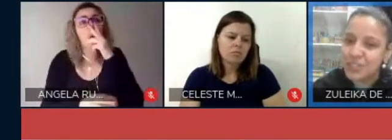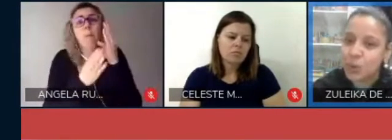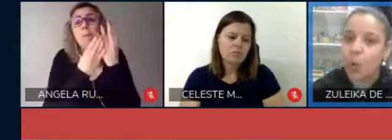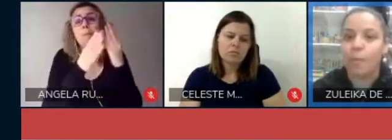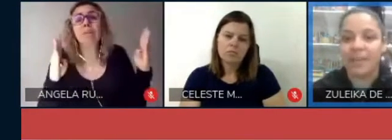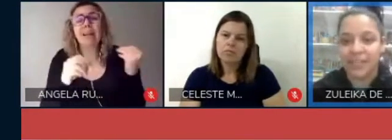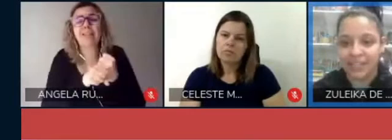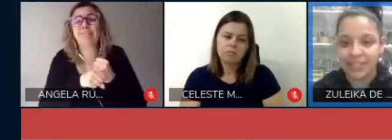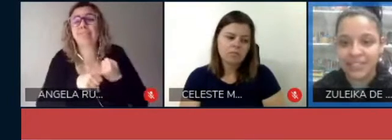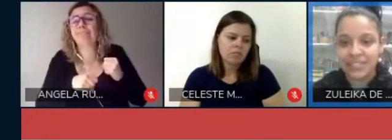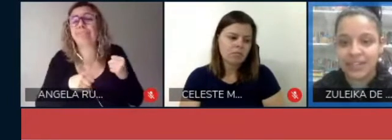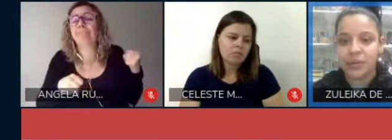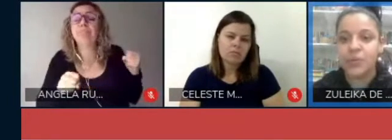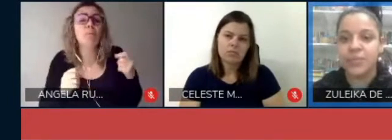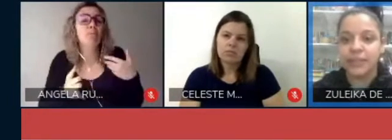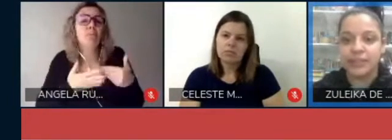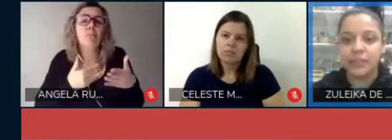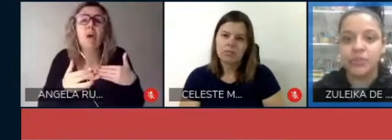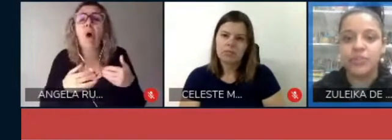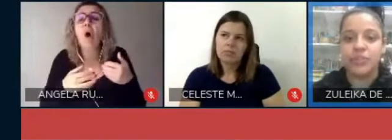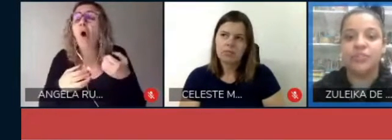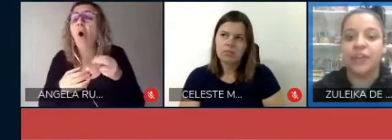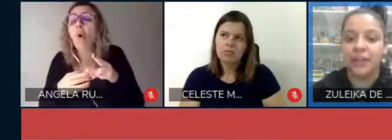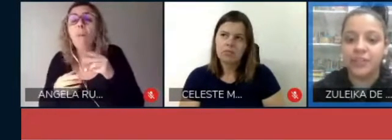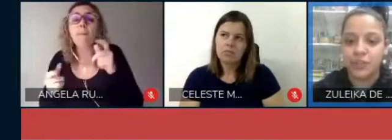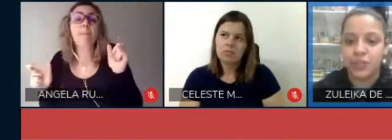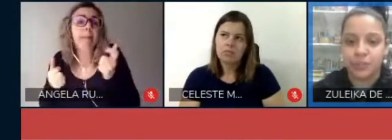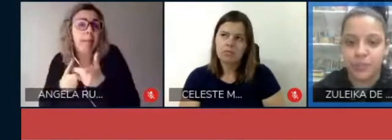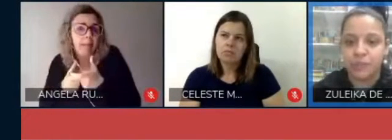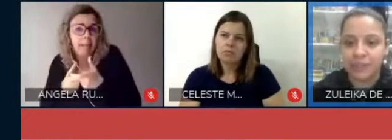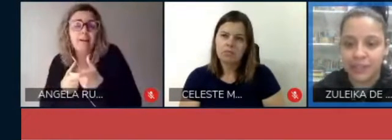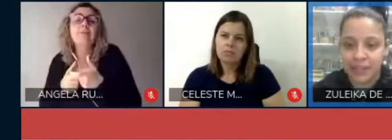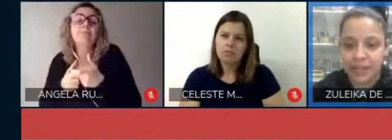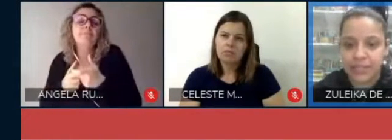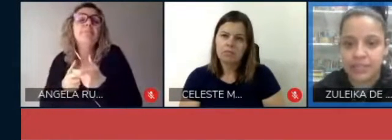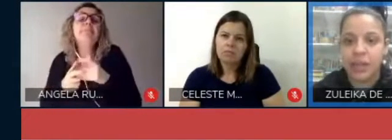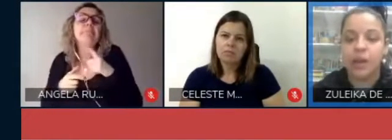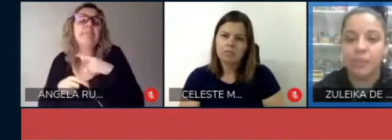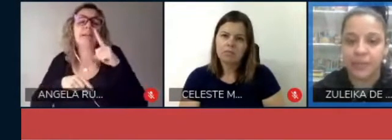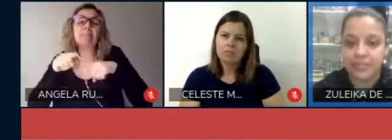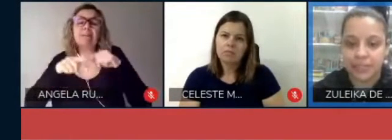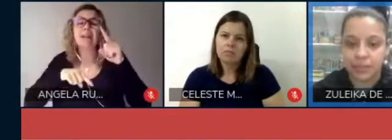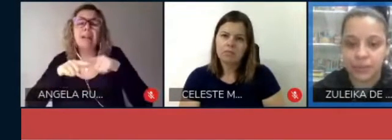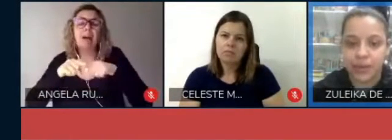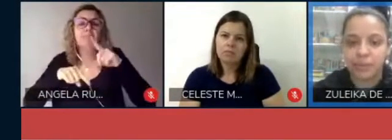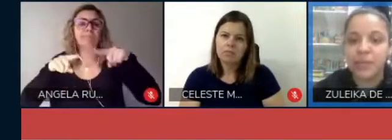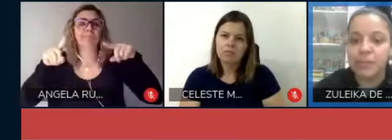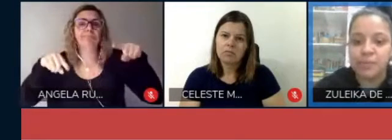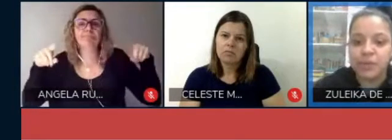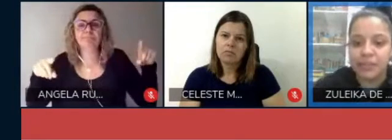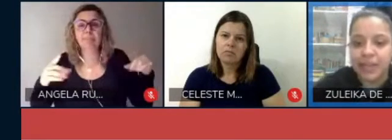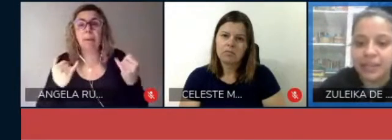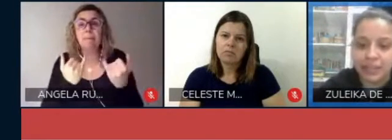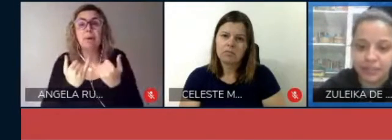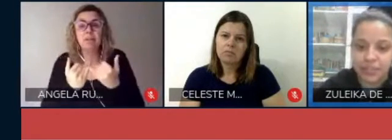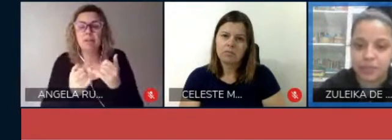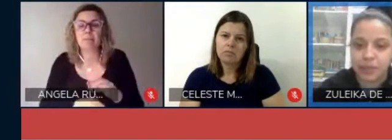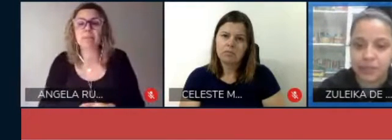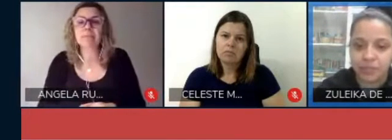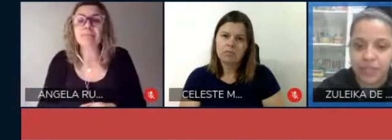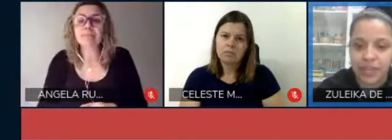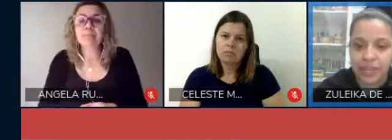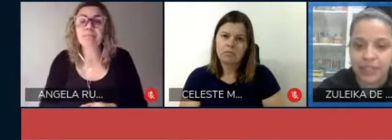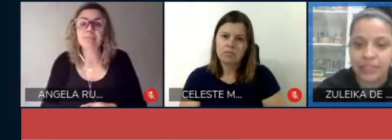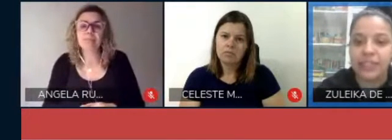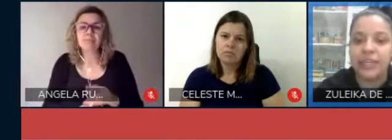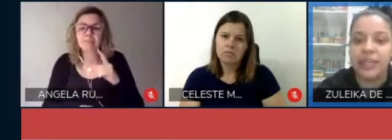bibliotecas grandes ou pequenas, né, concentrando diferentes tipos de materiais. Por exemplo, a minha biblioteca, que